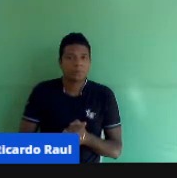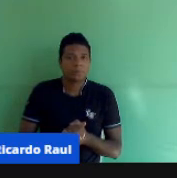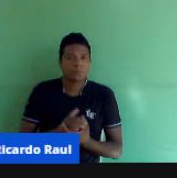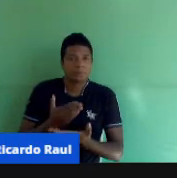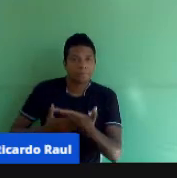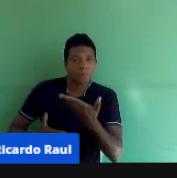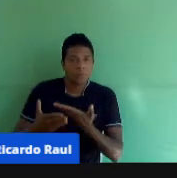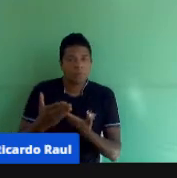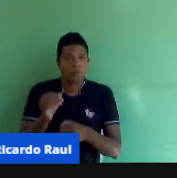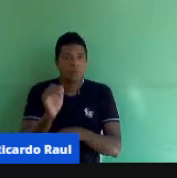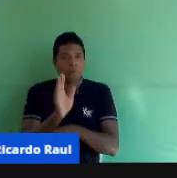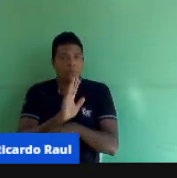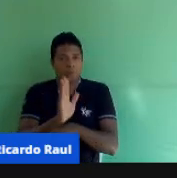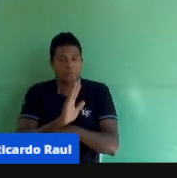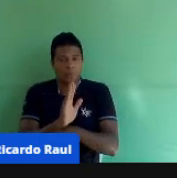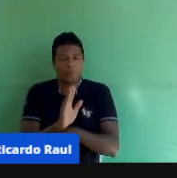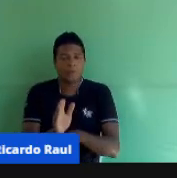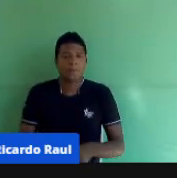filme.